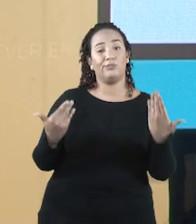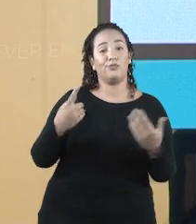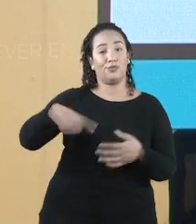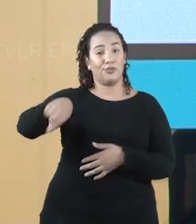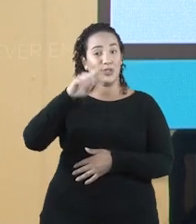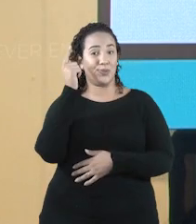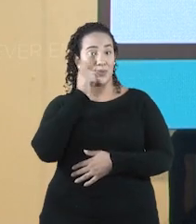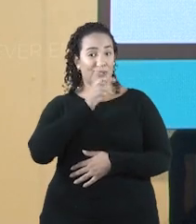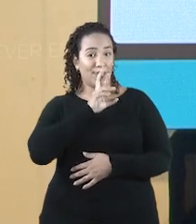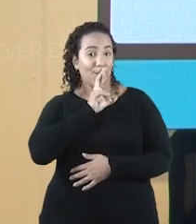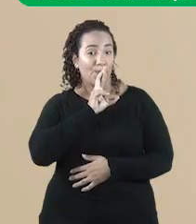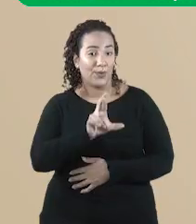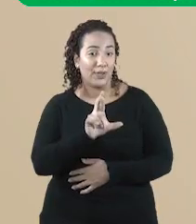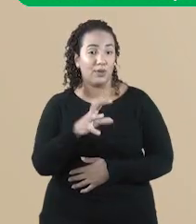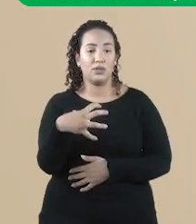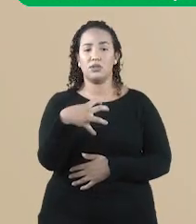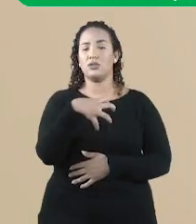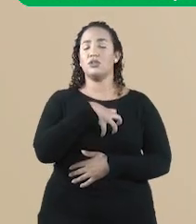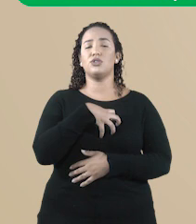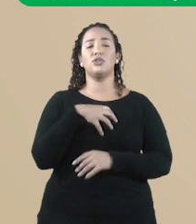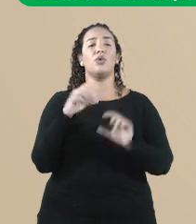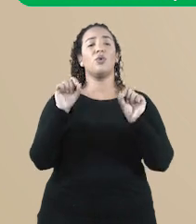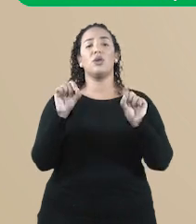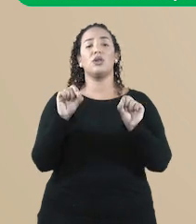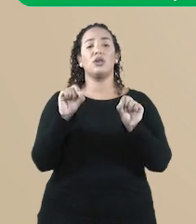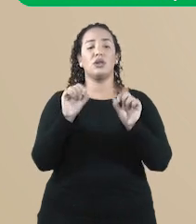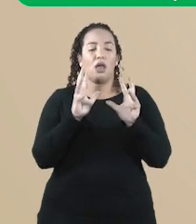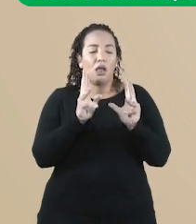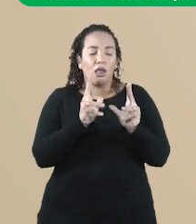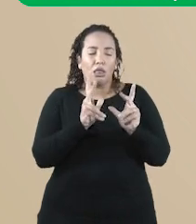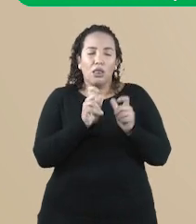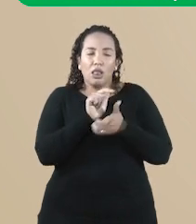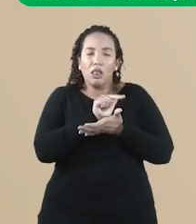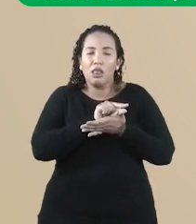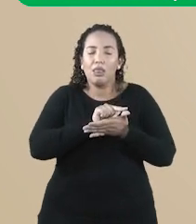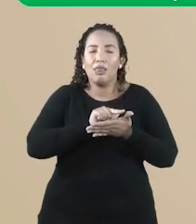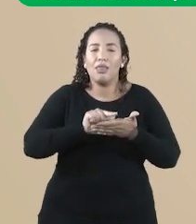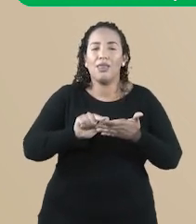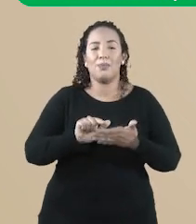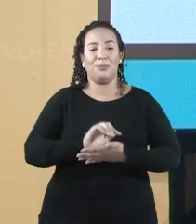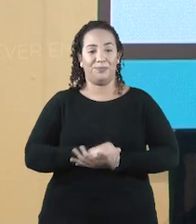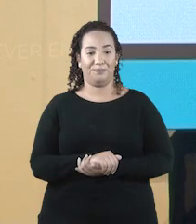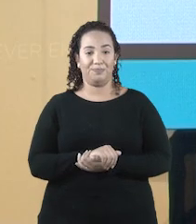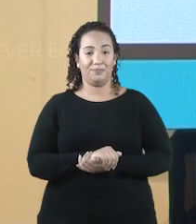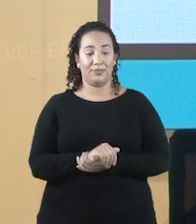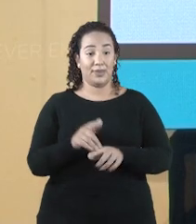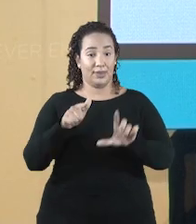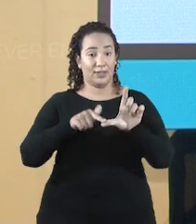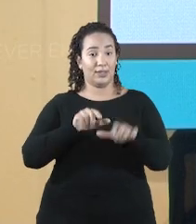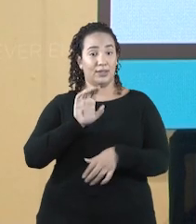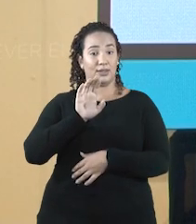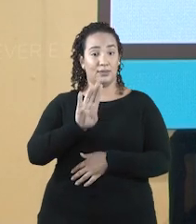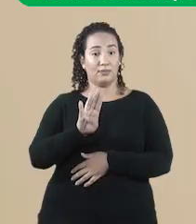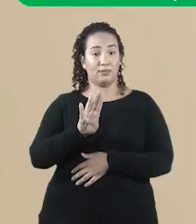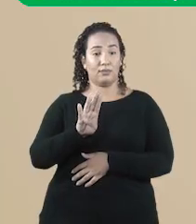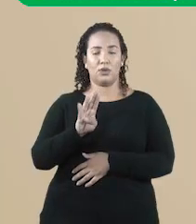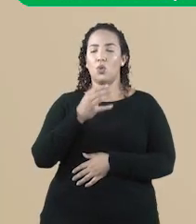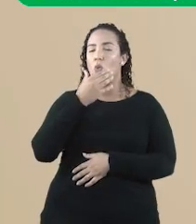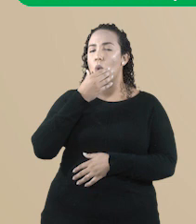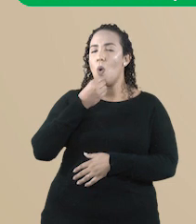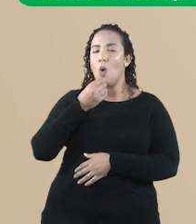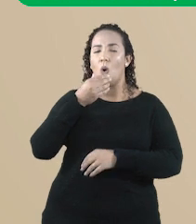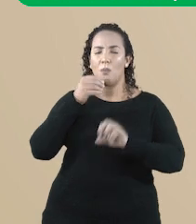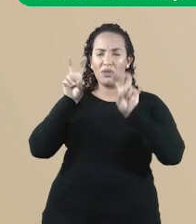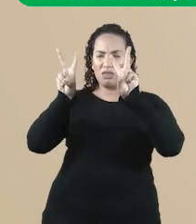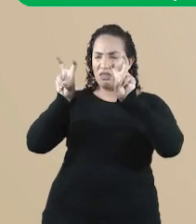Então, conseguiu responder? O sentido usado foi límpido, transparente. Alternativa B.